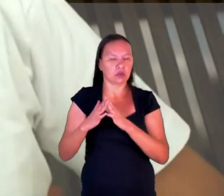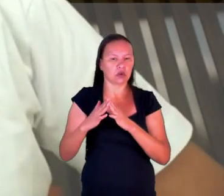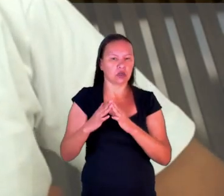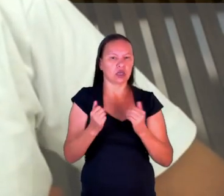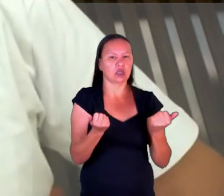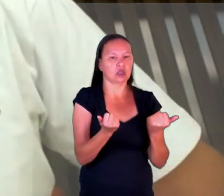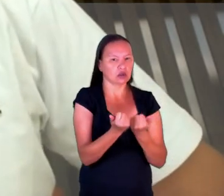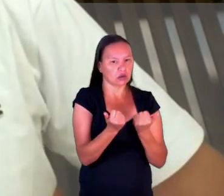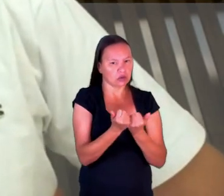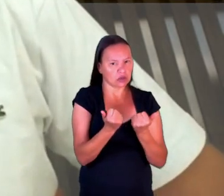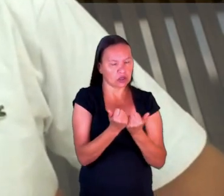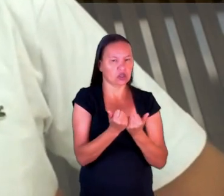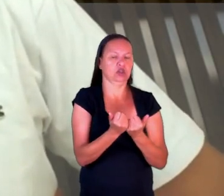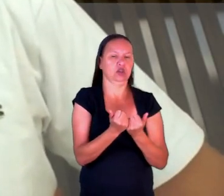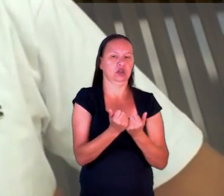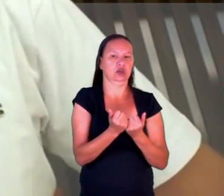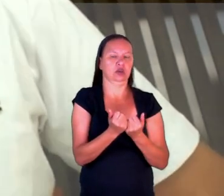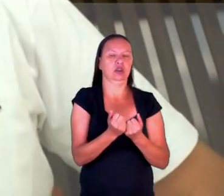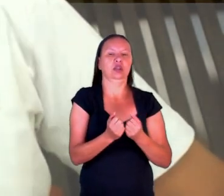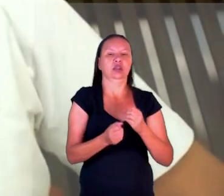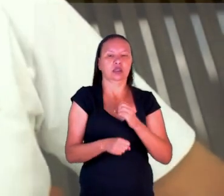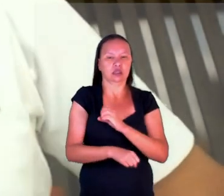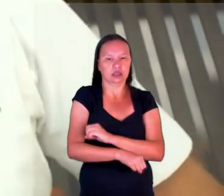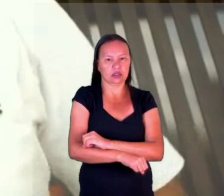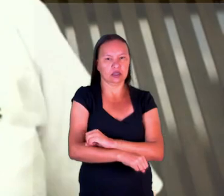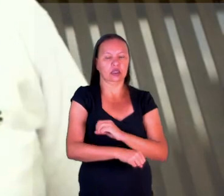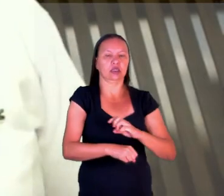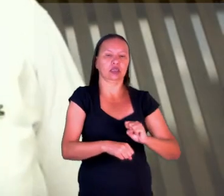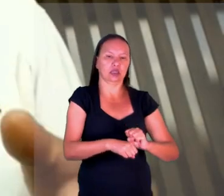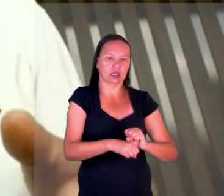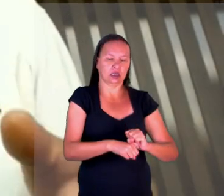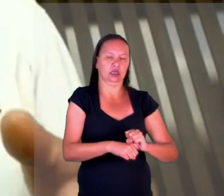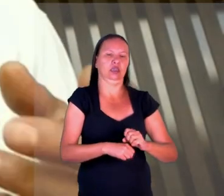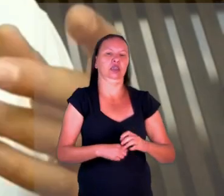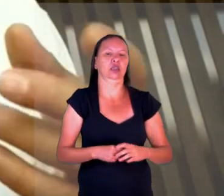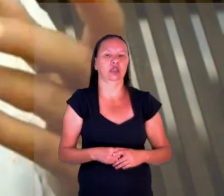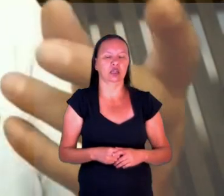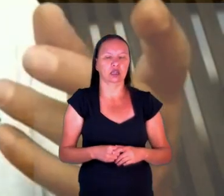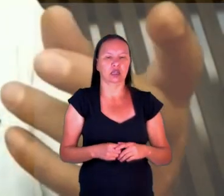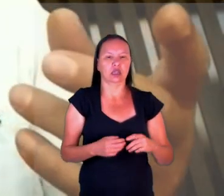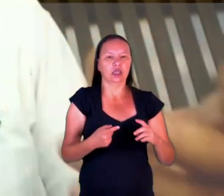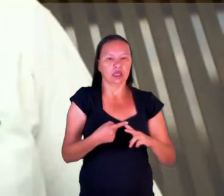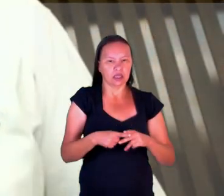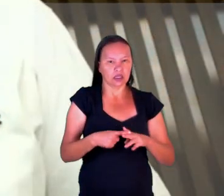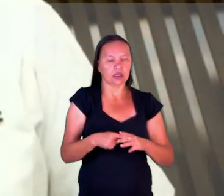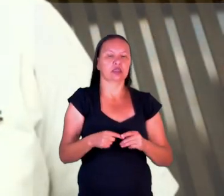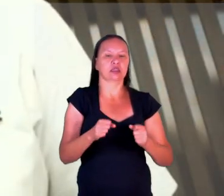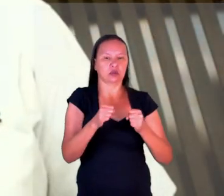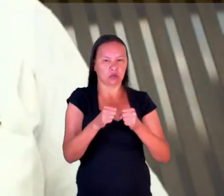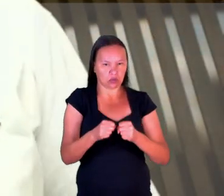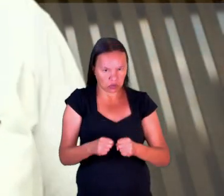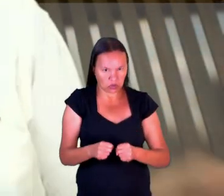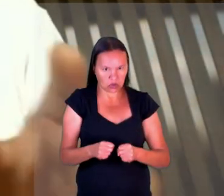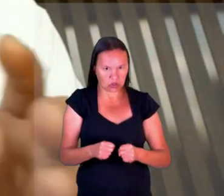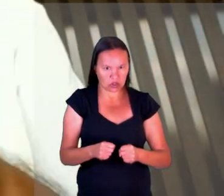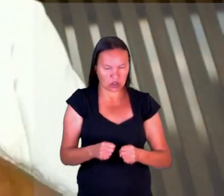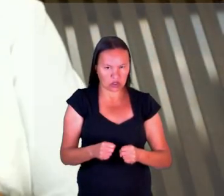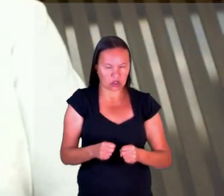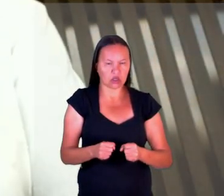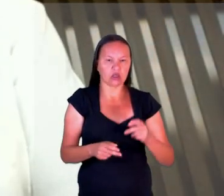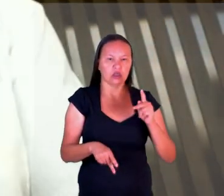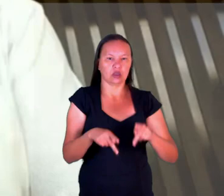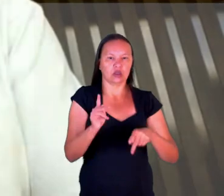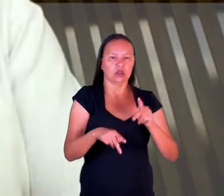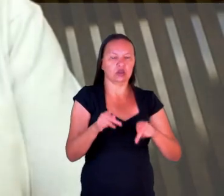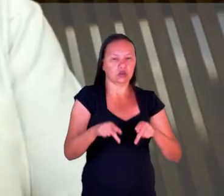que que é do movimento de Santa Catarina eh mas essa essa regularidade de de alimentação Então esse povo